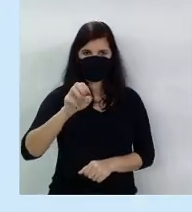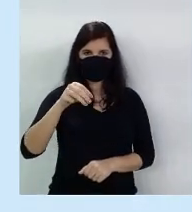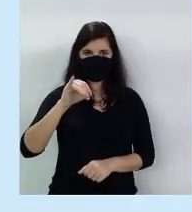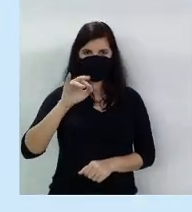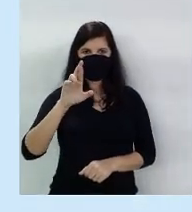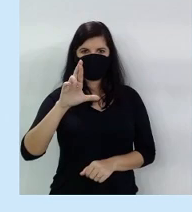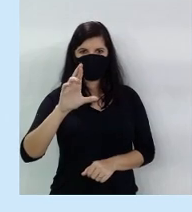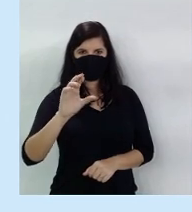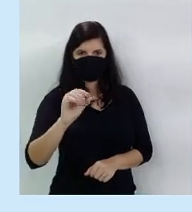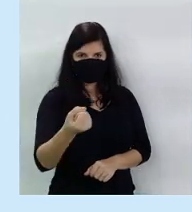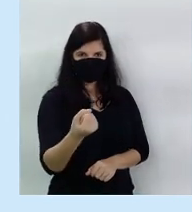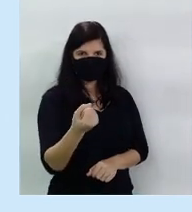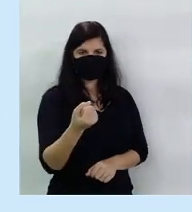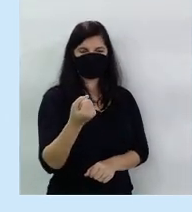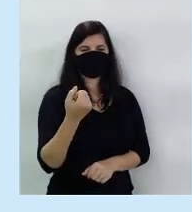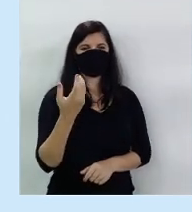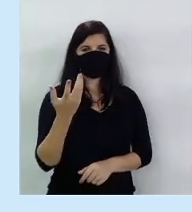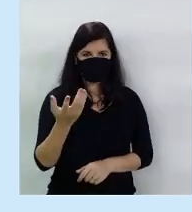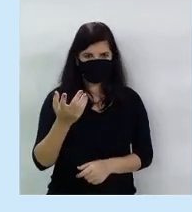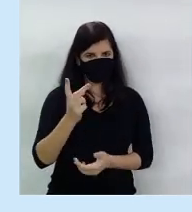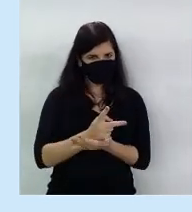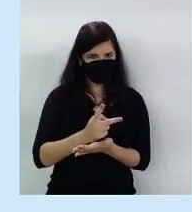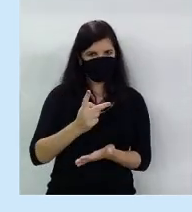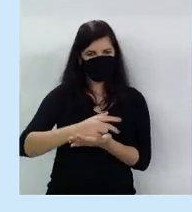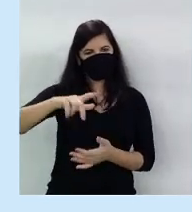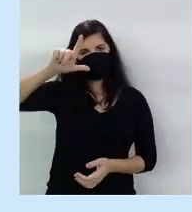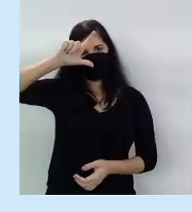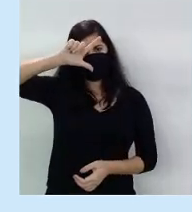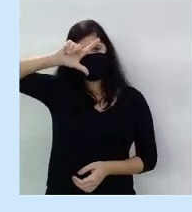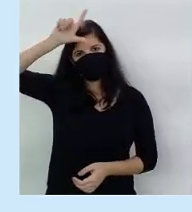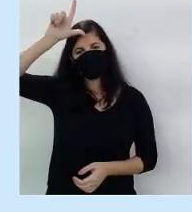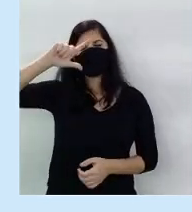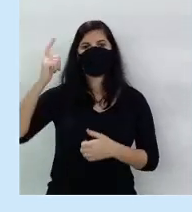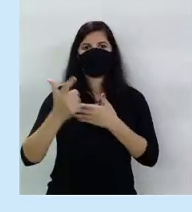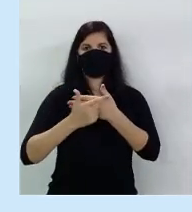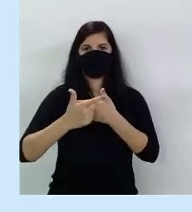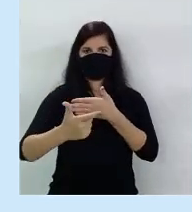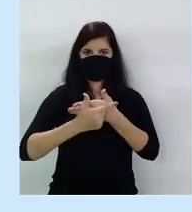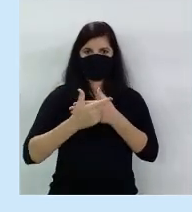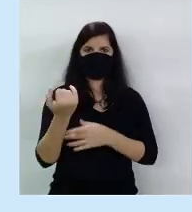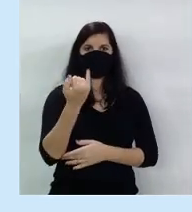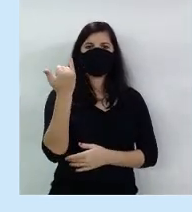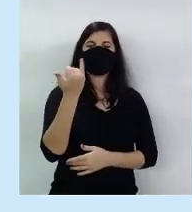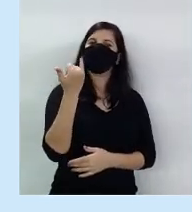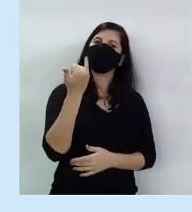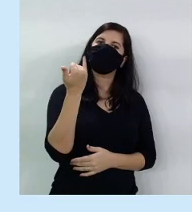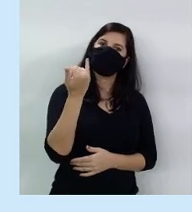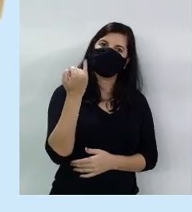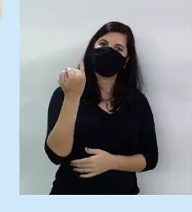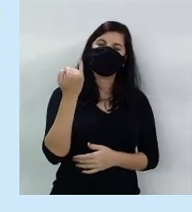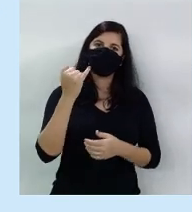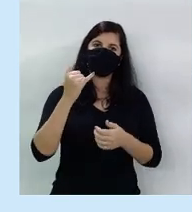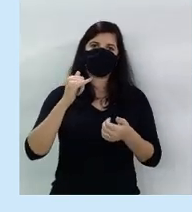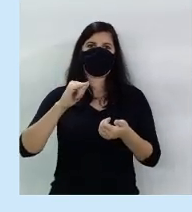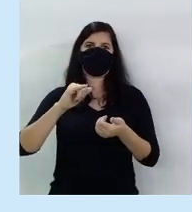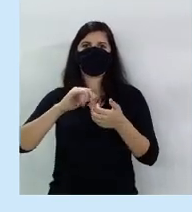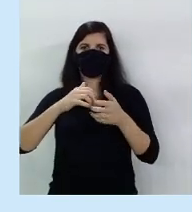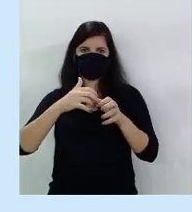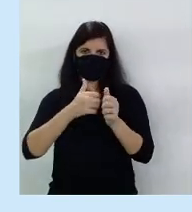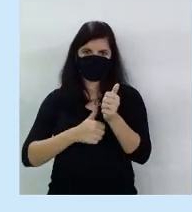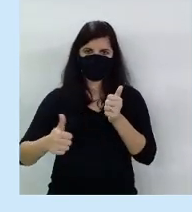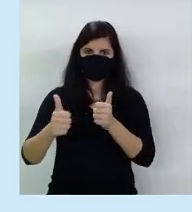aqui, mais uma vez, os mestres têm esse papel importante na incorporação.